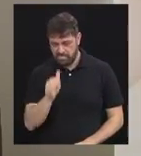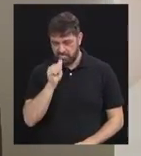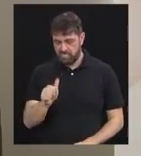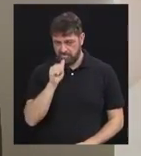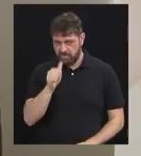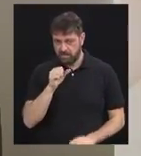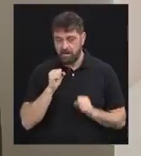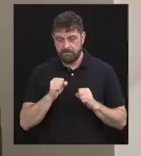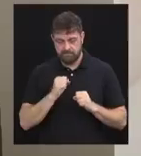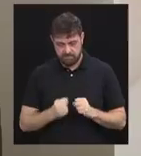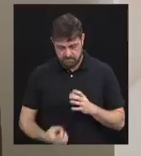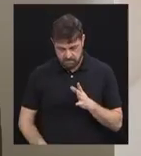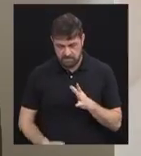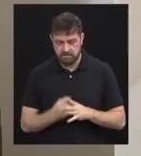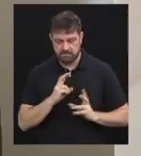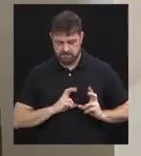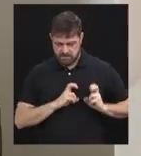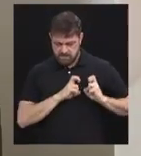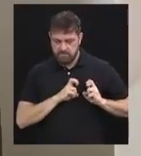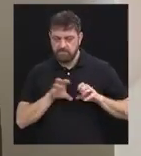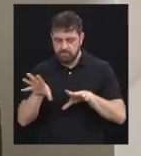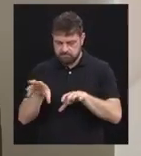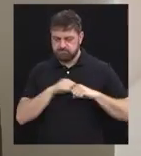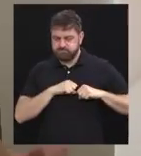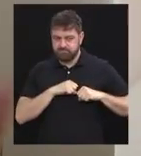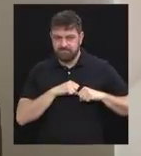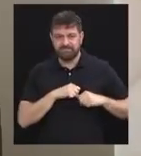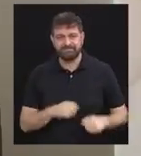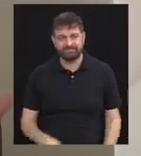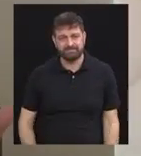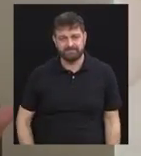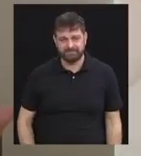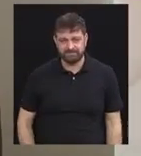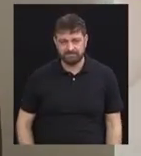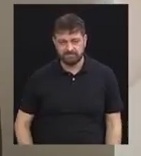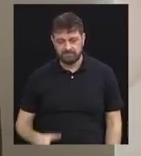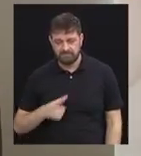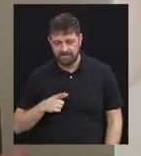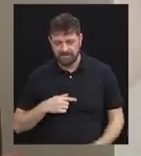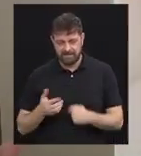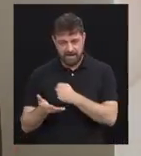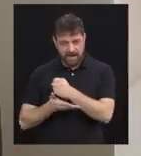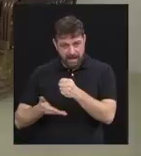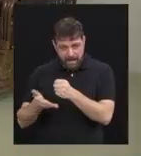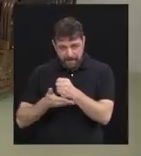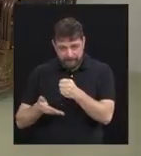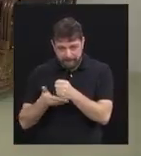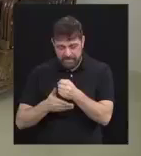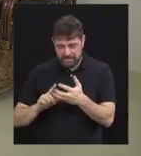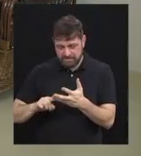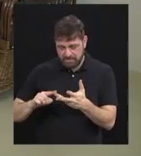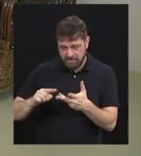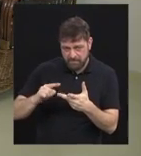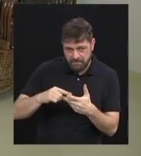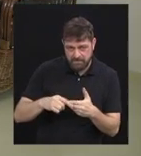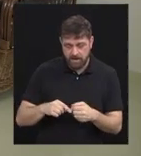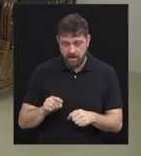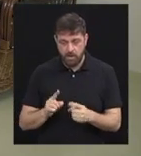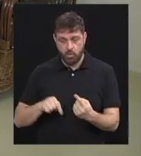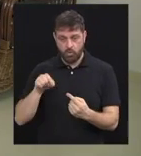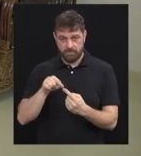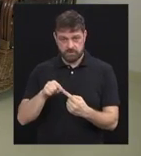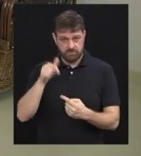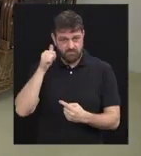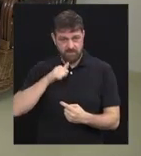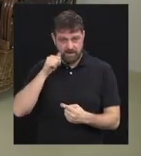ser pernicioso para a mama. Então, esses dados são fundamentais para que a mulher não